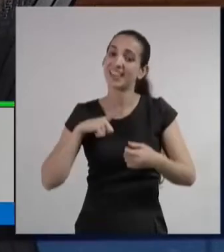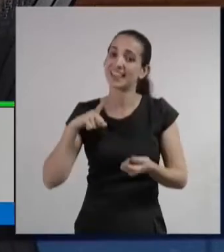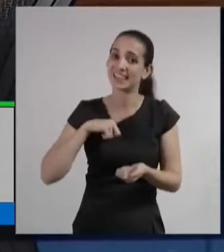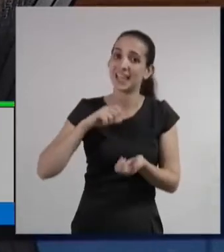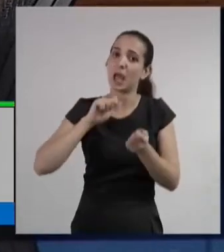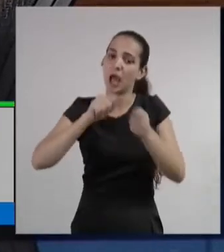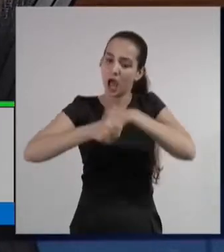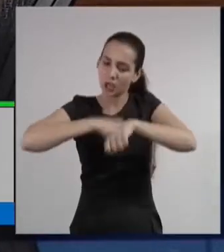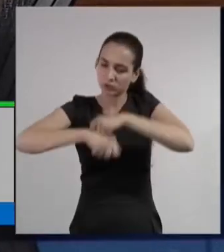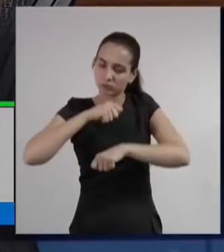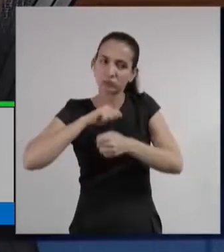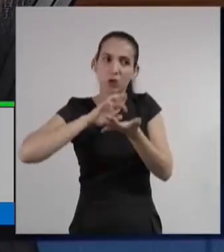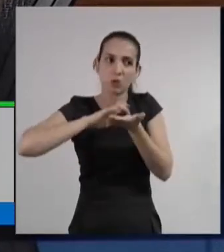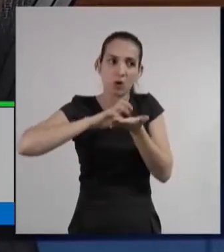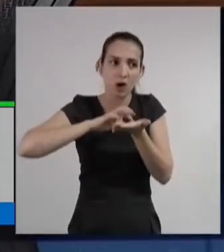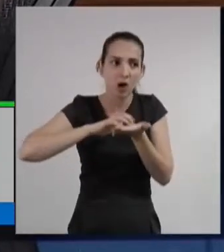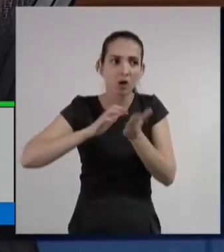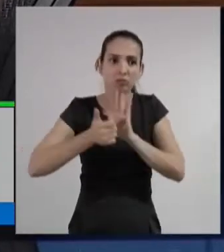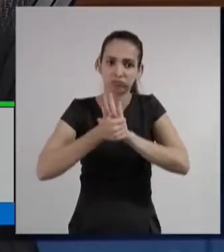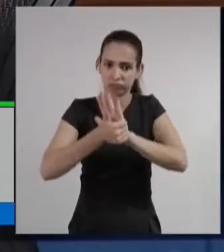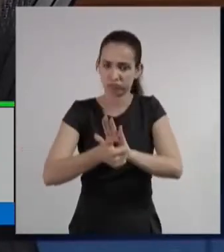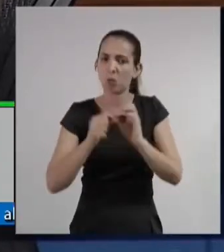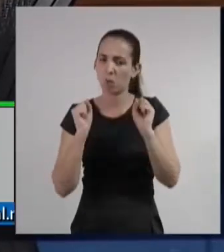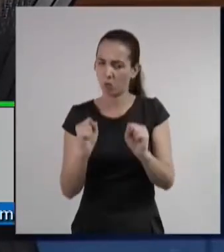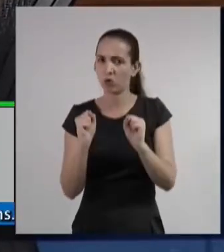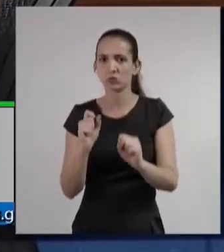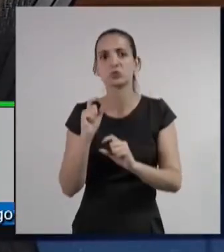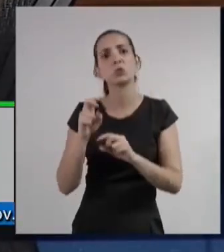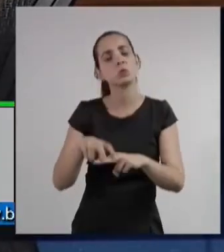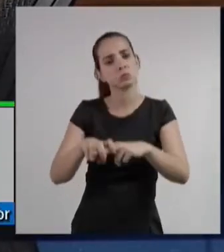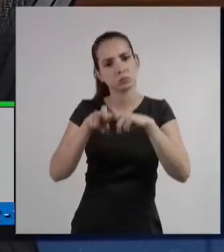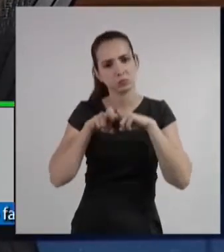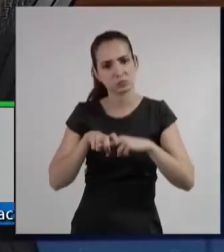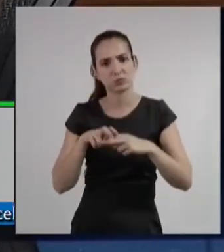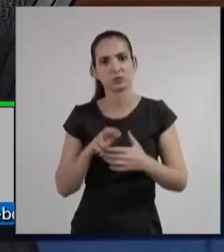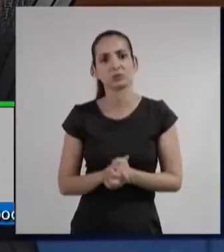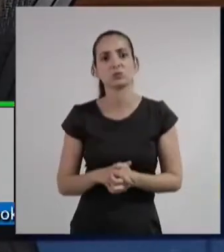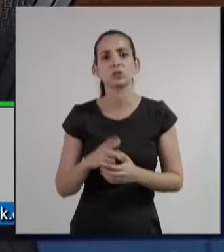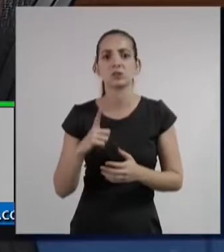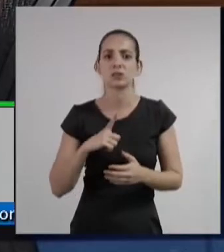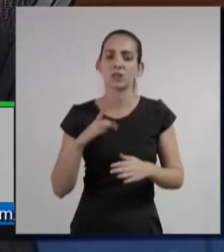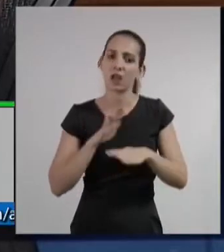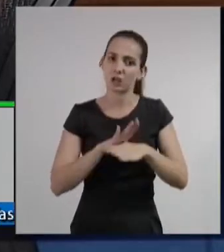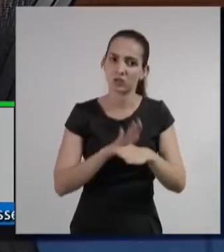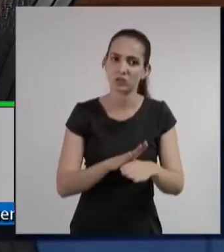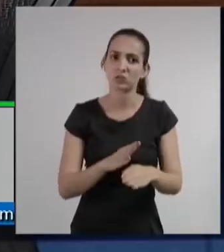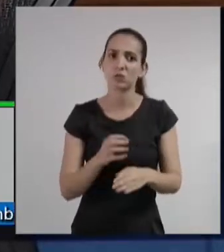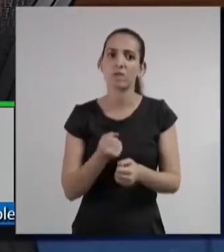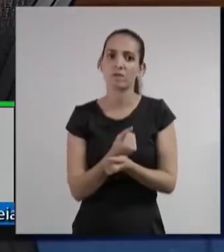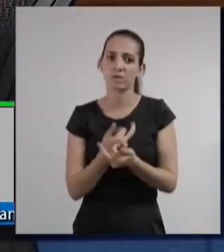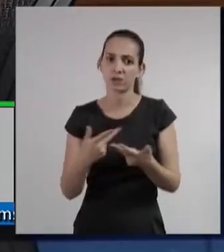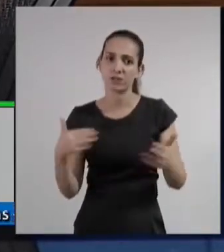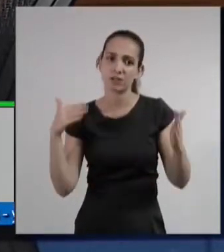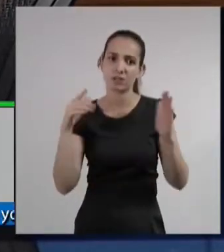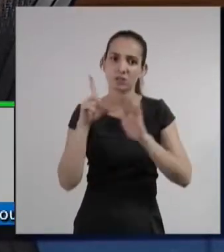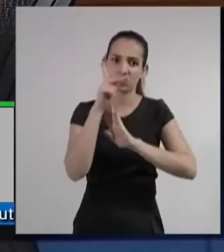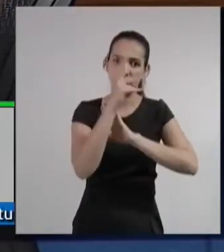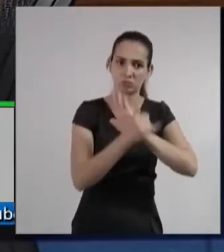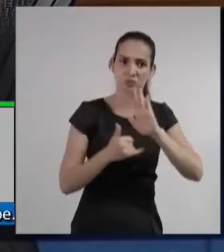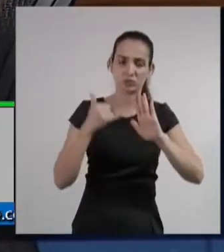cálculo que o benefício possa atingi-lo. Nesse caso, o benefício concedido até então no projeto original